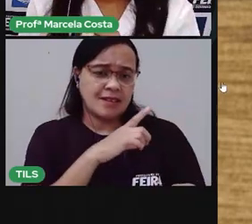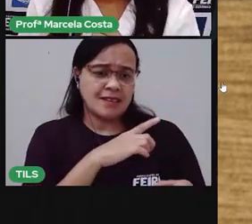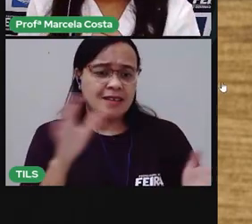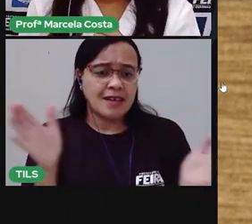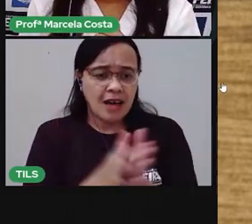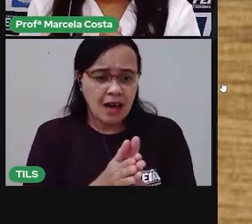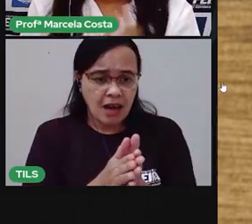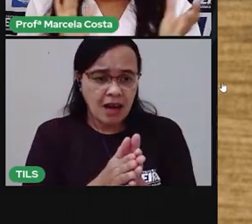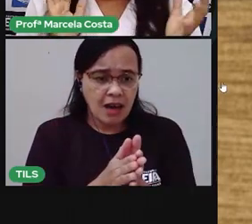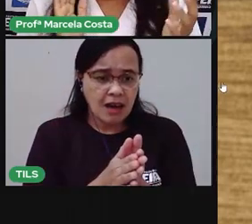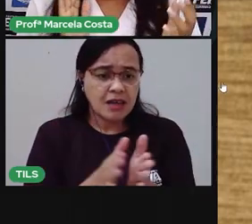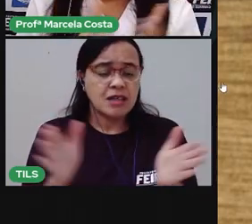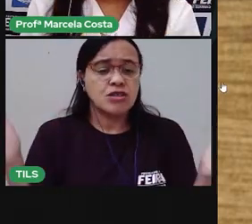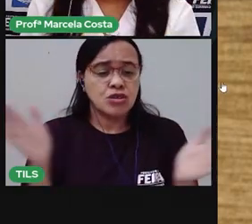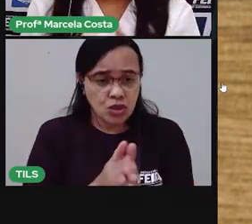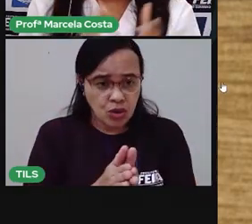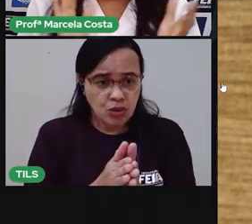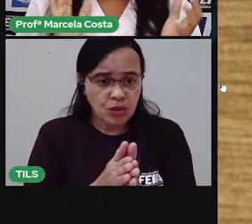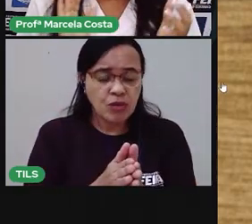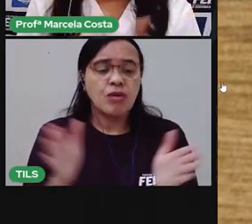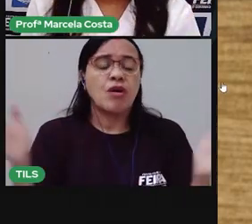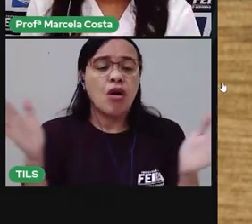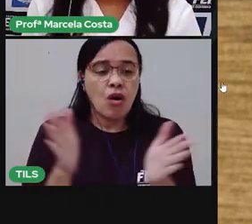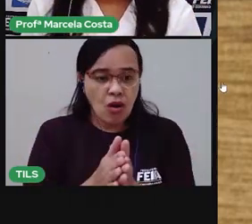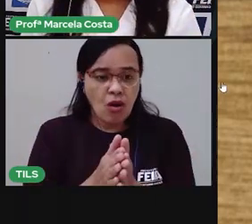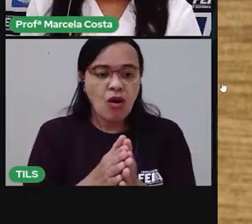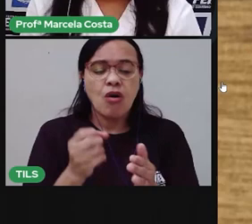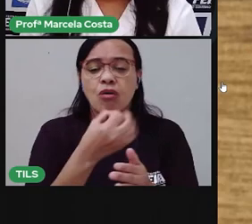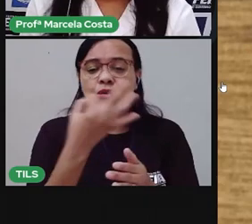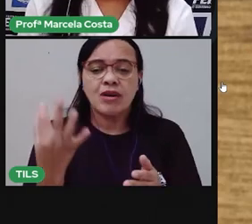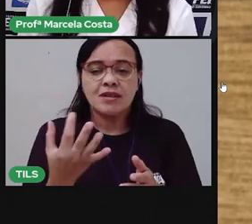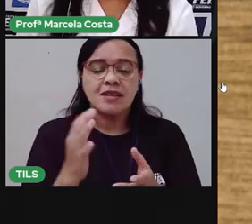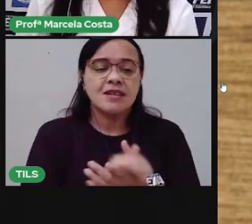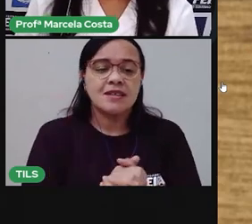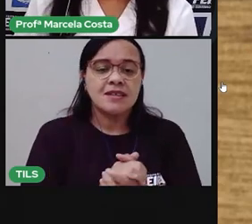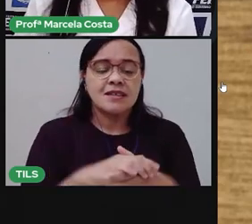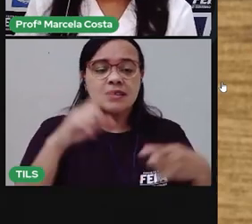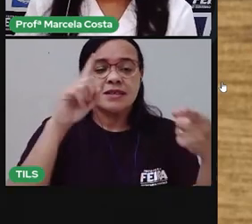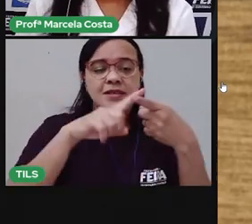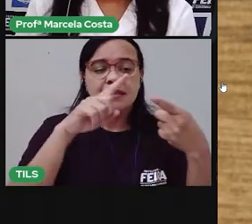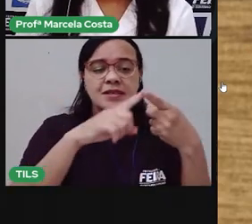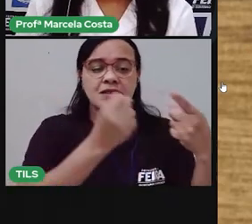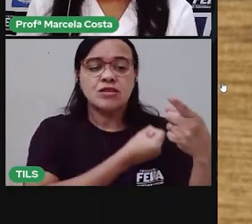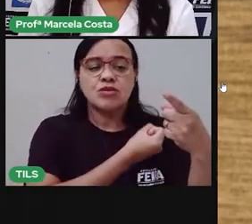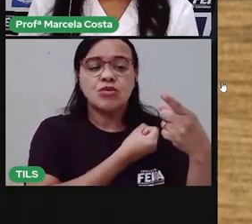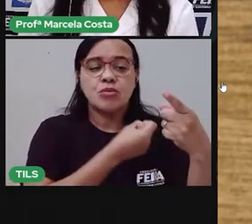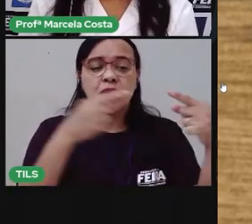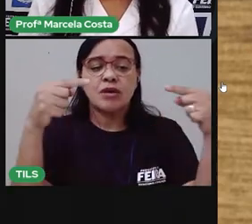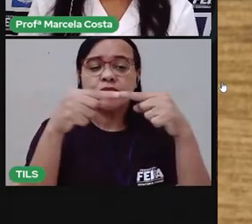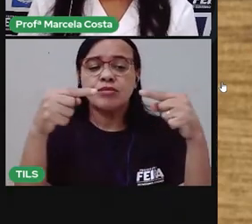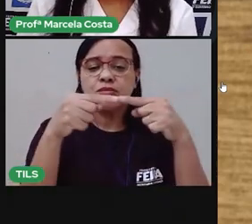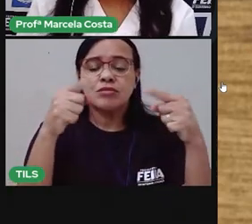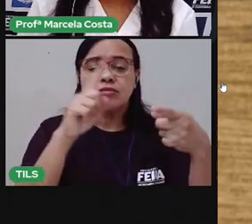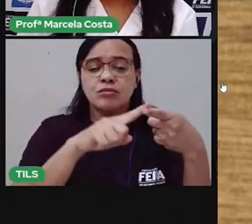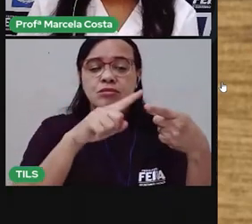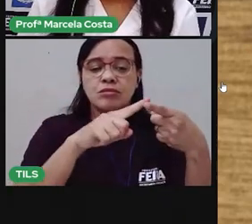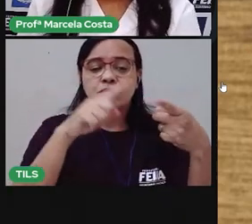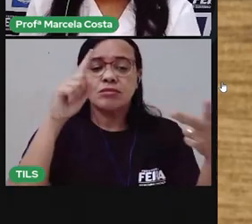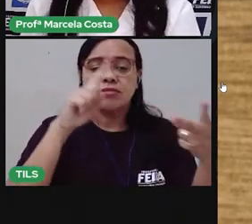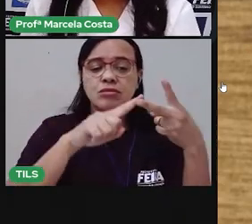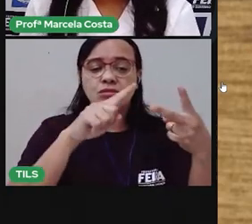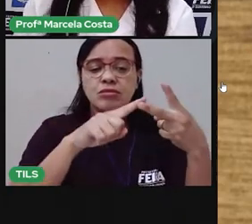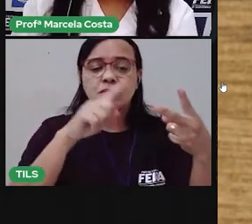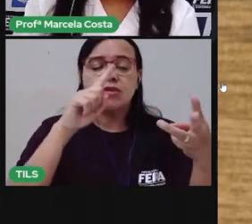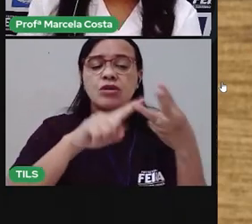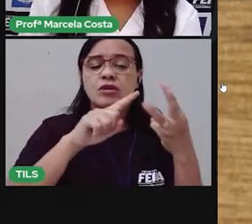Ah tá tô ó só Quantas vezes você abriu a boca uma